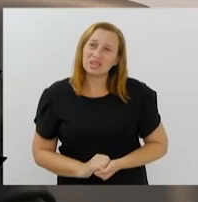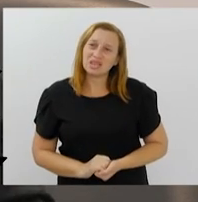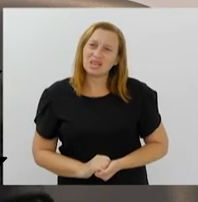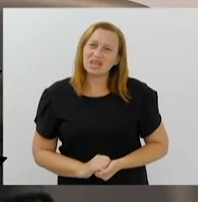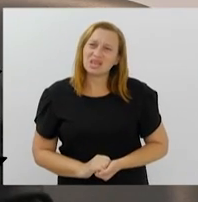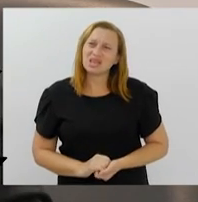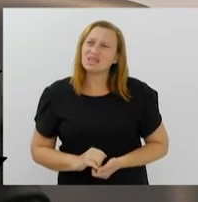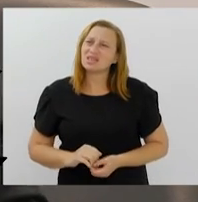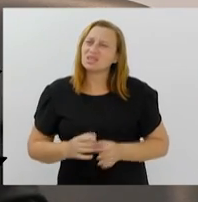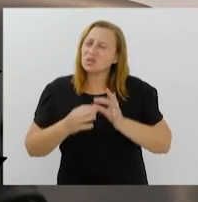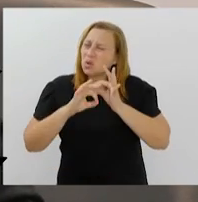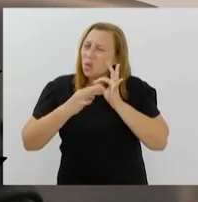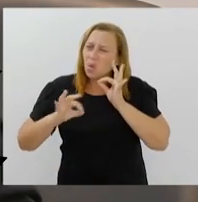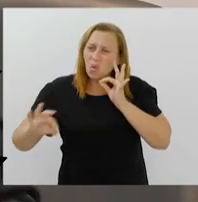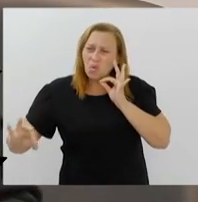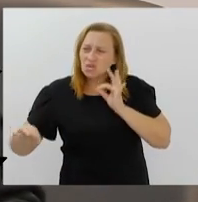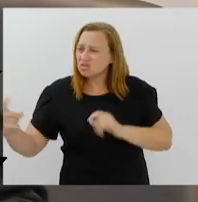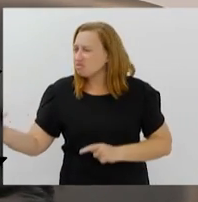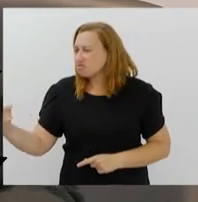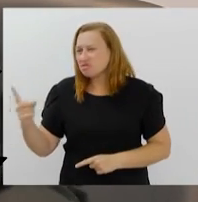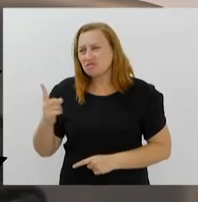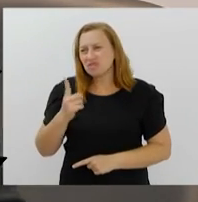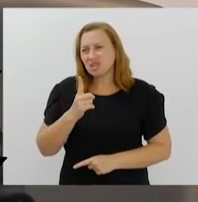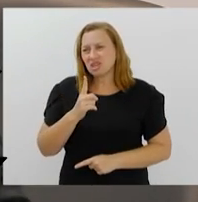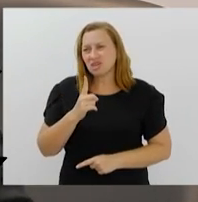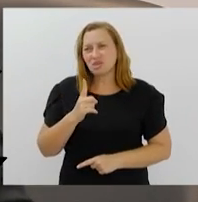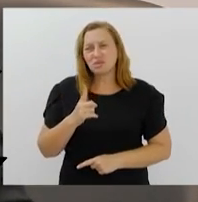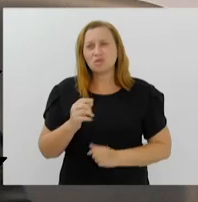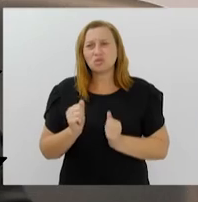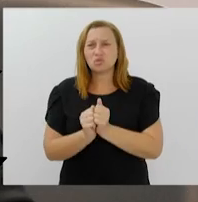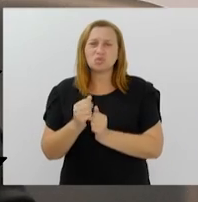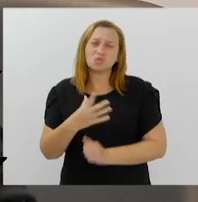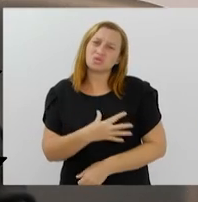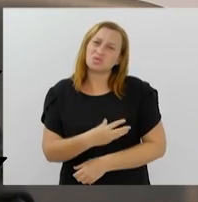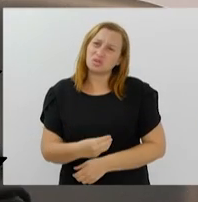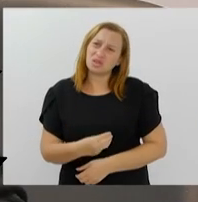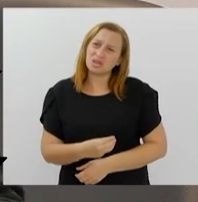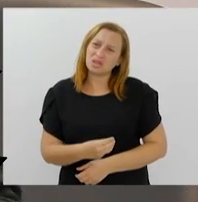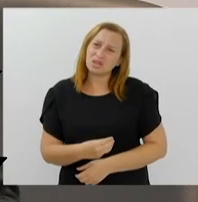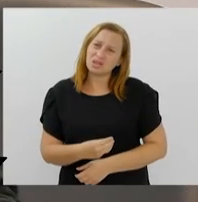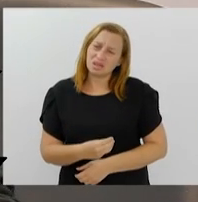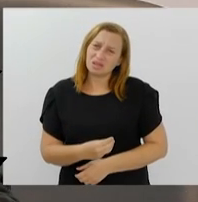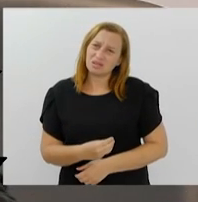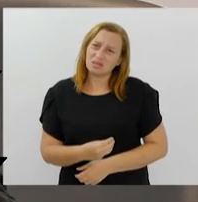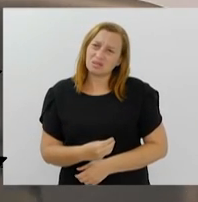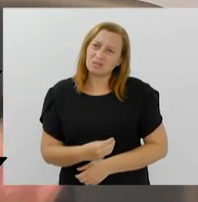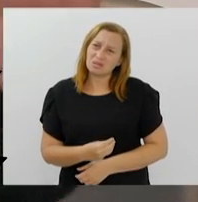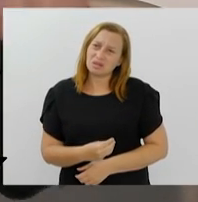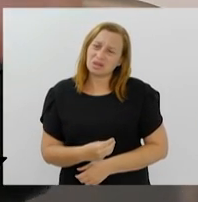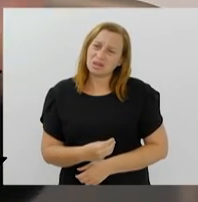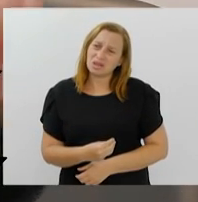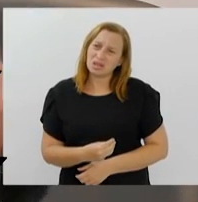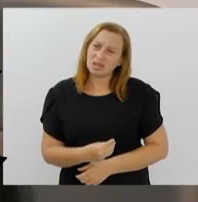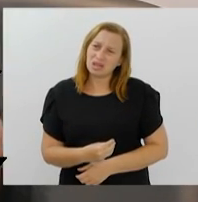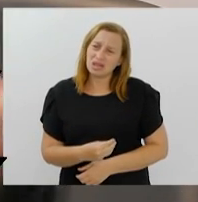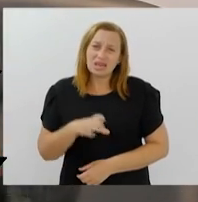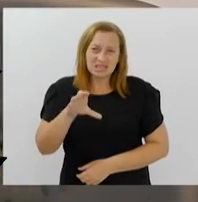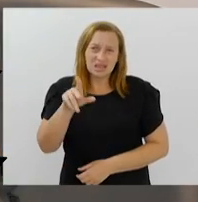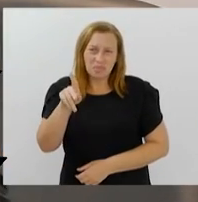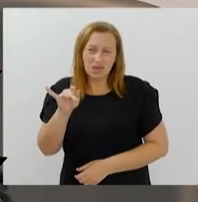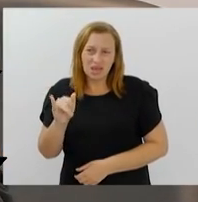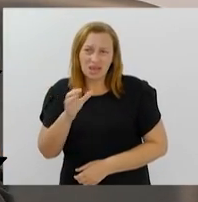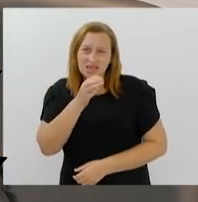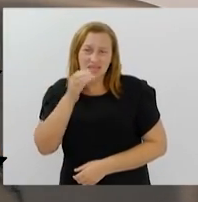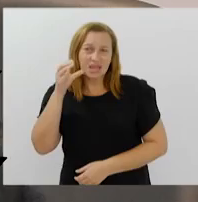deslocar de suas casas com seus filhos para vir até aqui essa essa CPI Célia